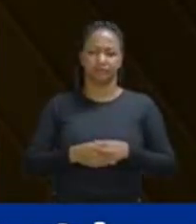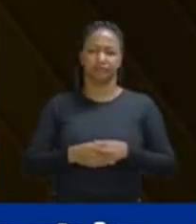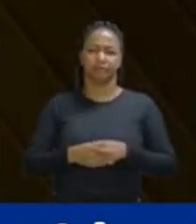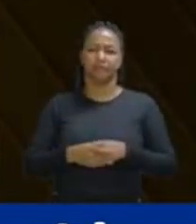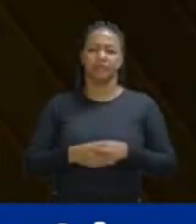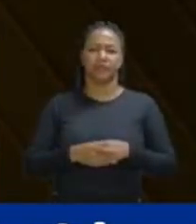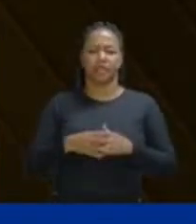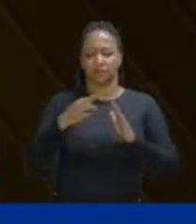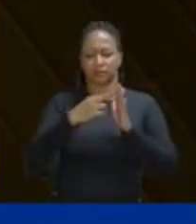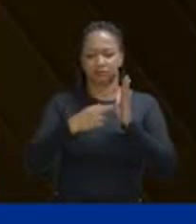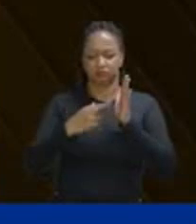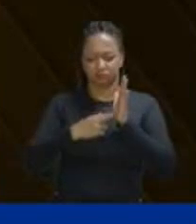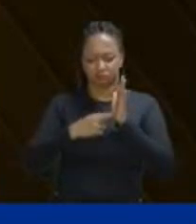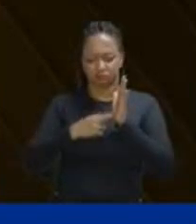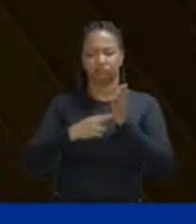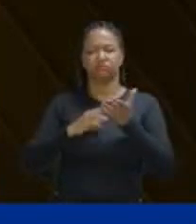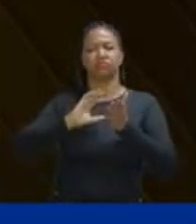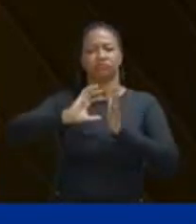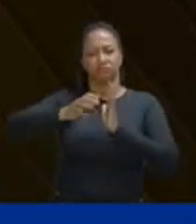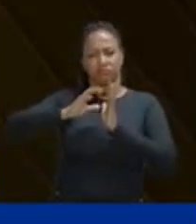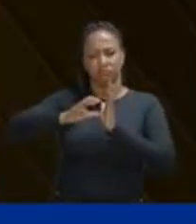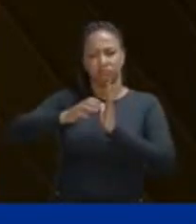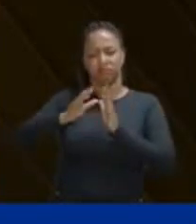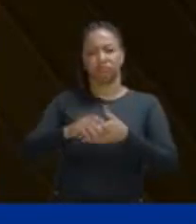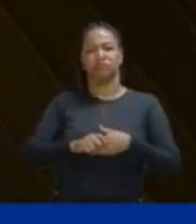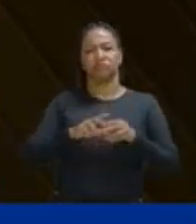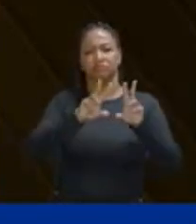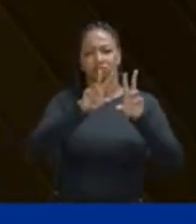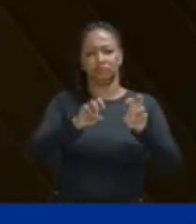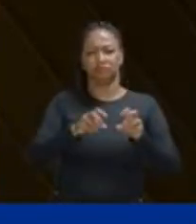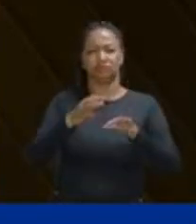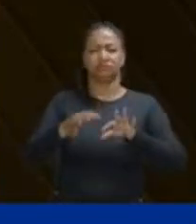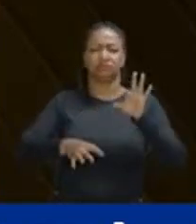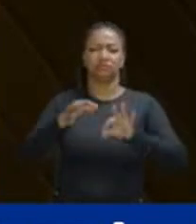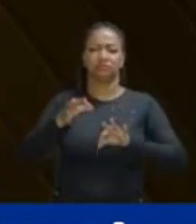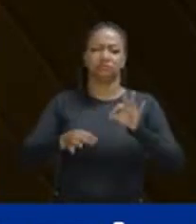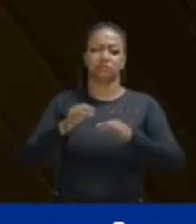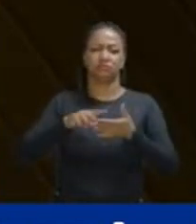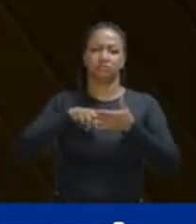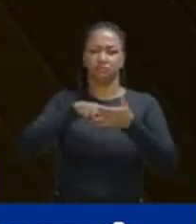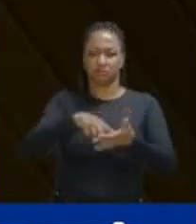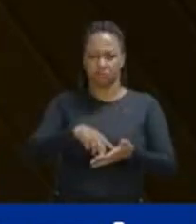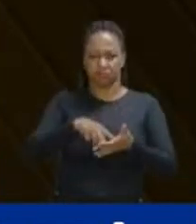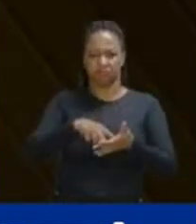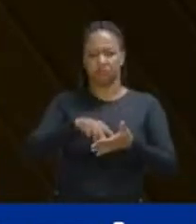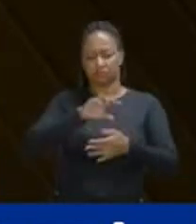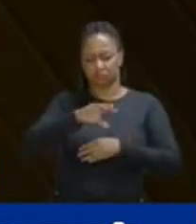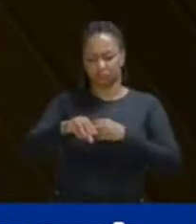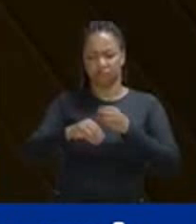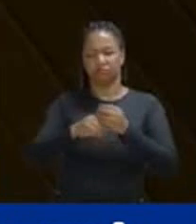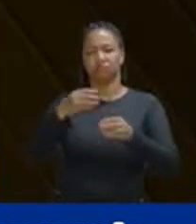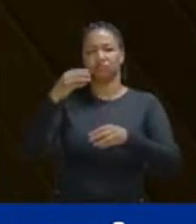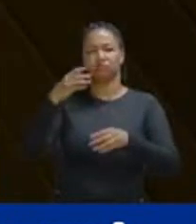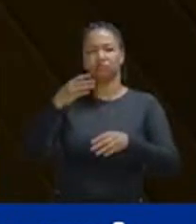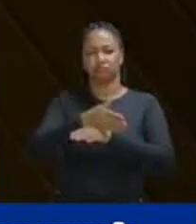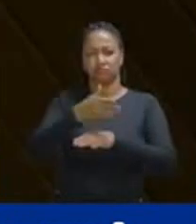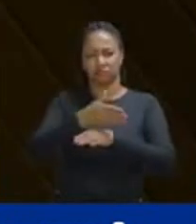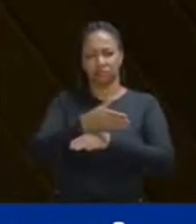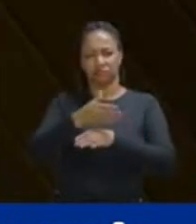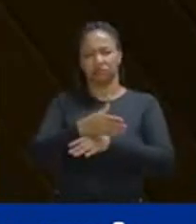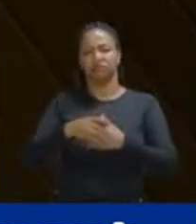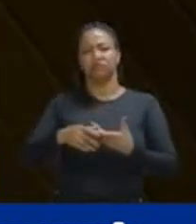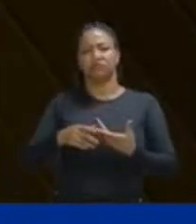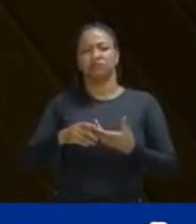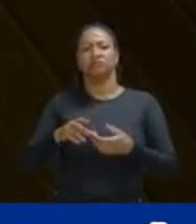norma regulamentadora das filiações partidárias, abro aspas, o juízo decidirá pela manutenção do vínculo partidário indicado pelo